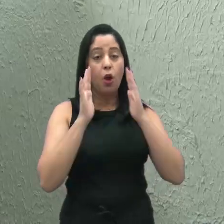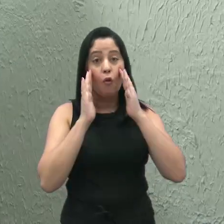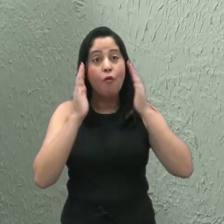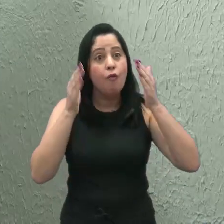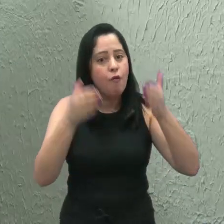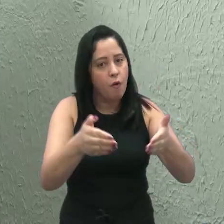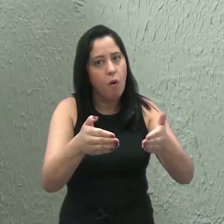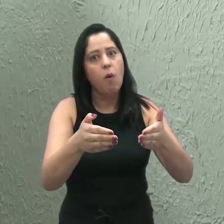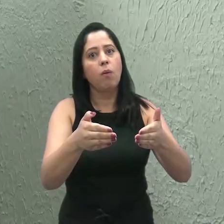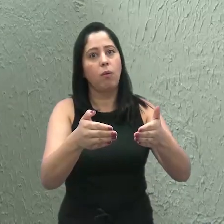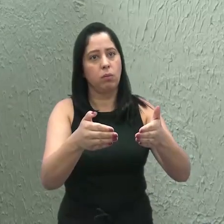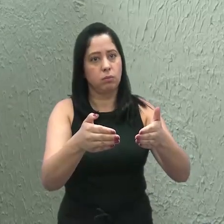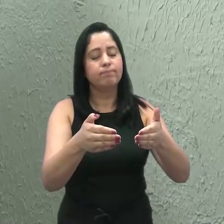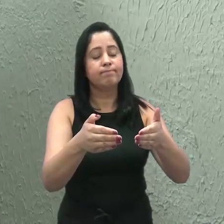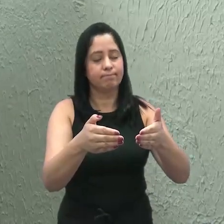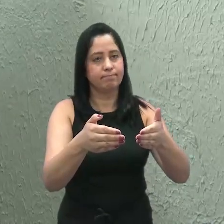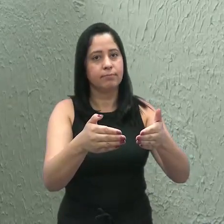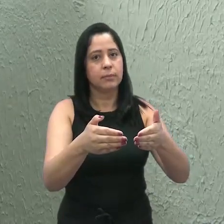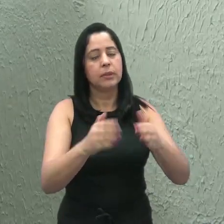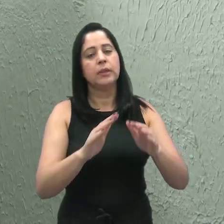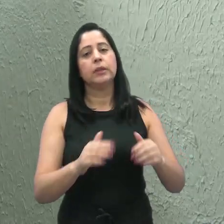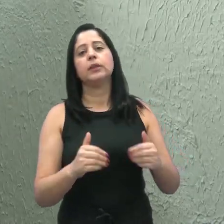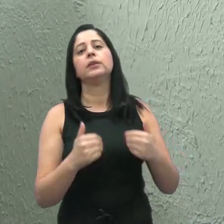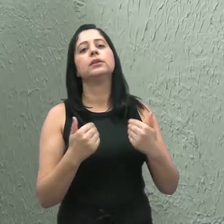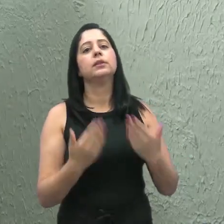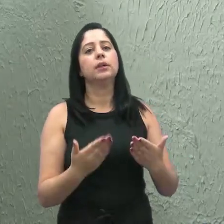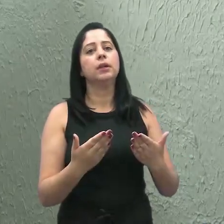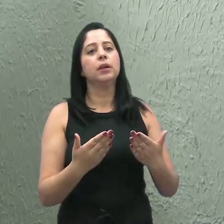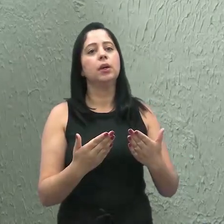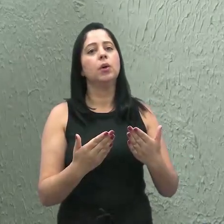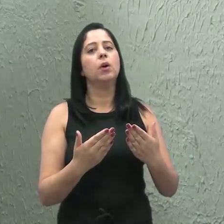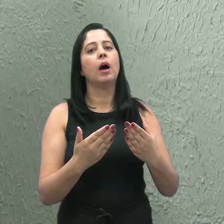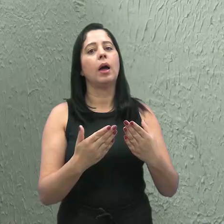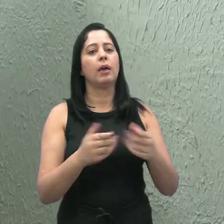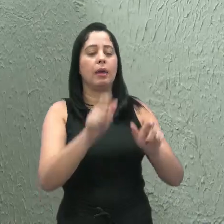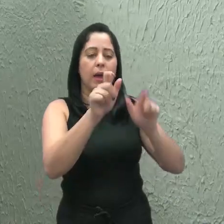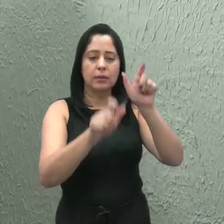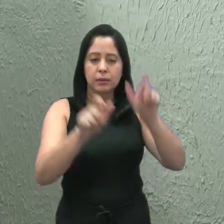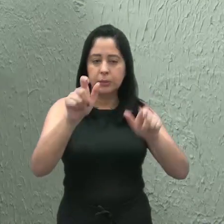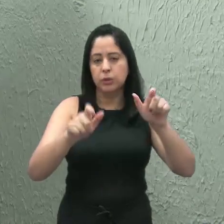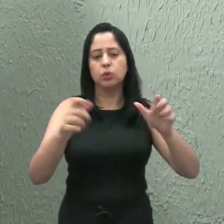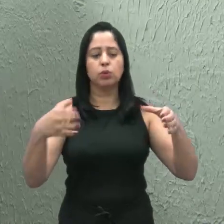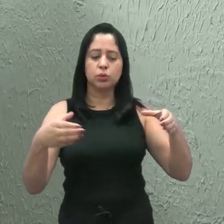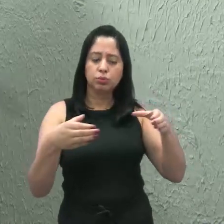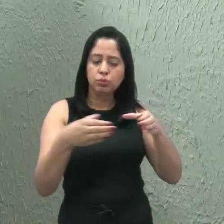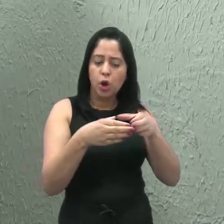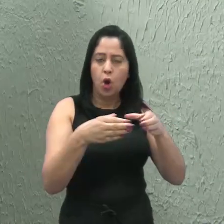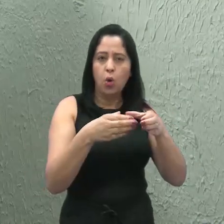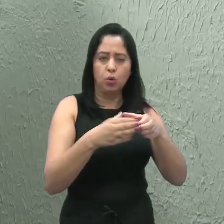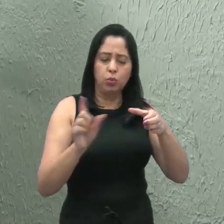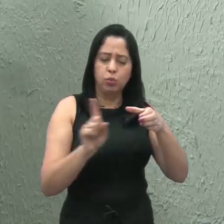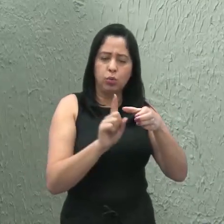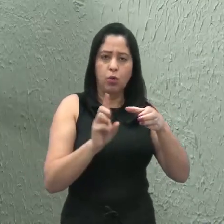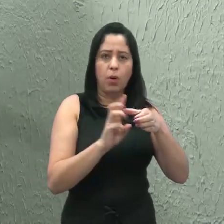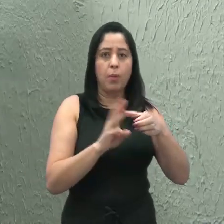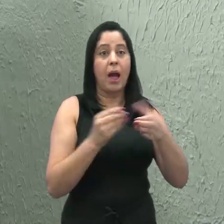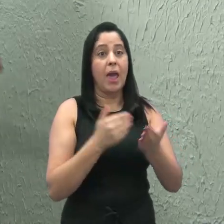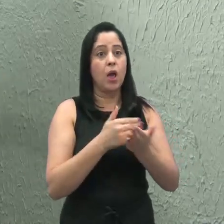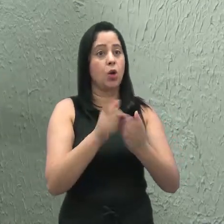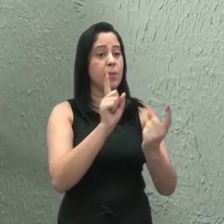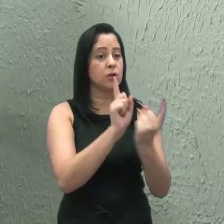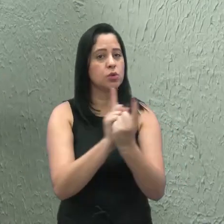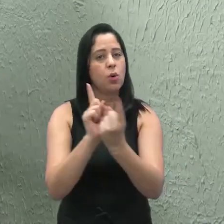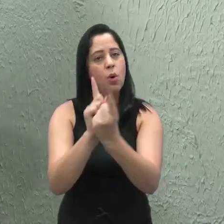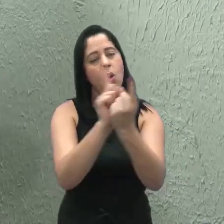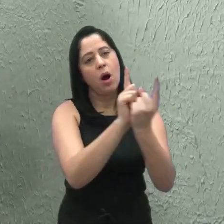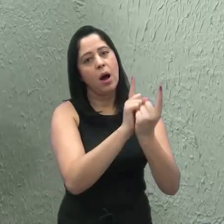Essa demanda é um foco, é específica. E aí elas se juntaram e começaram a fazer o atendimento para